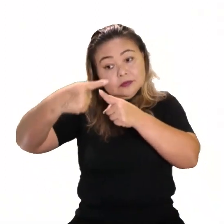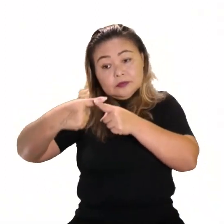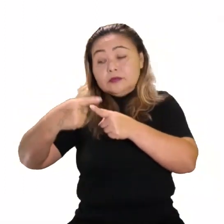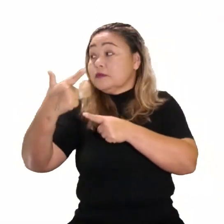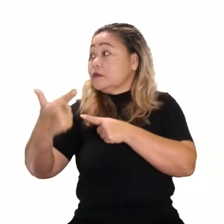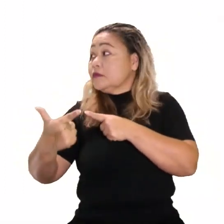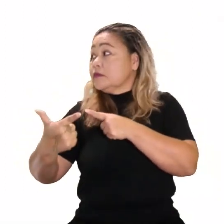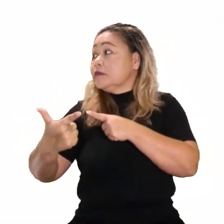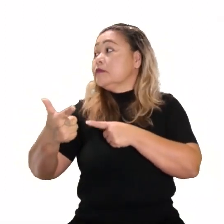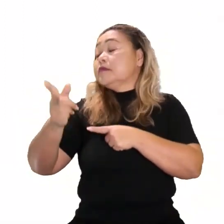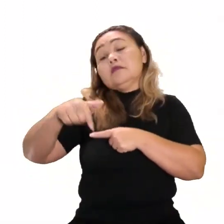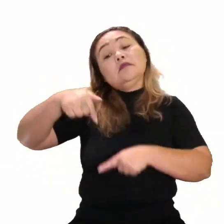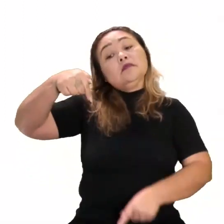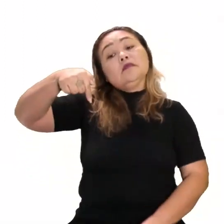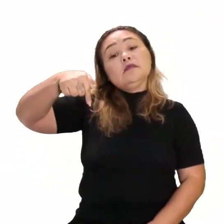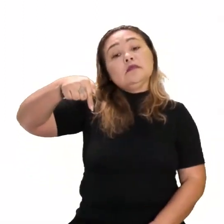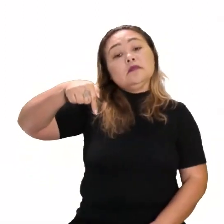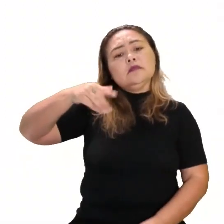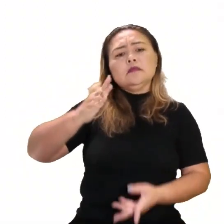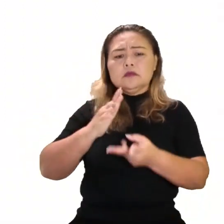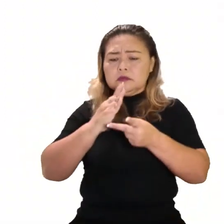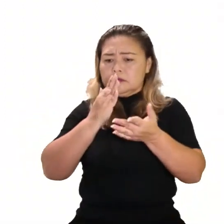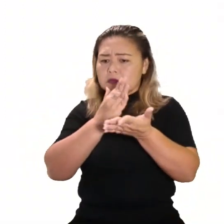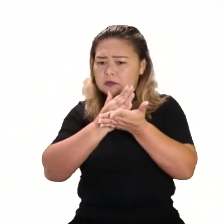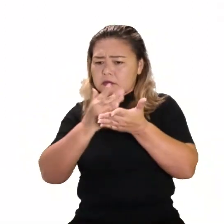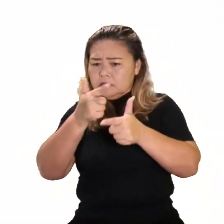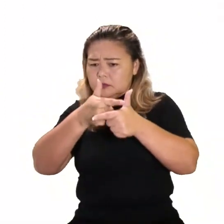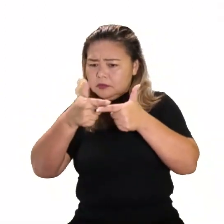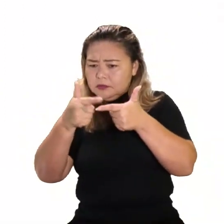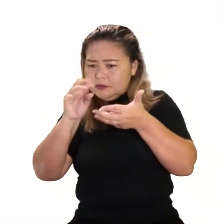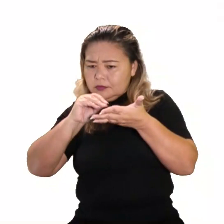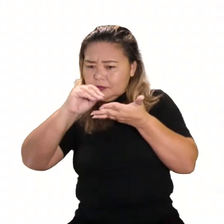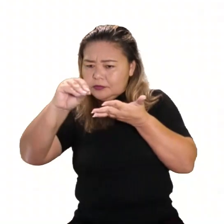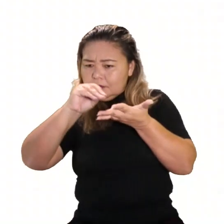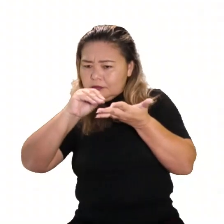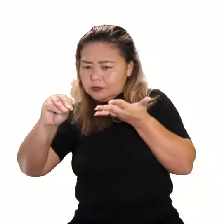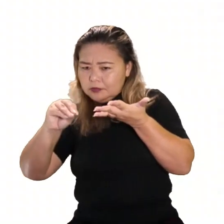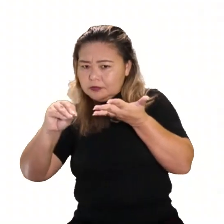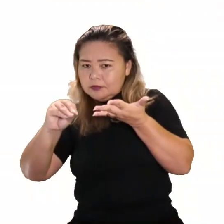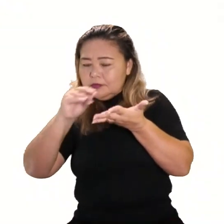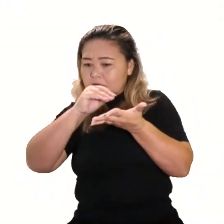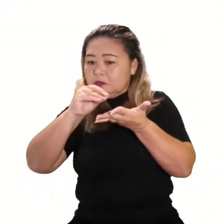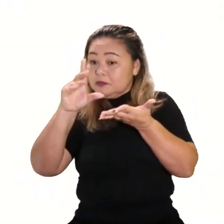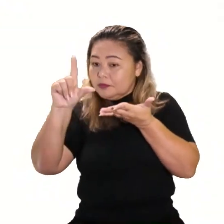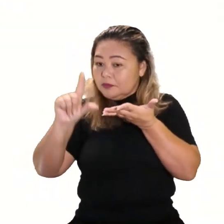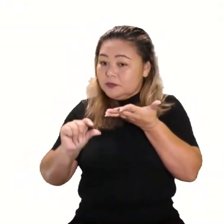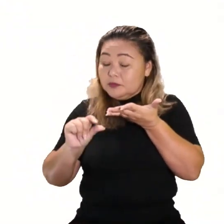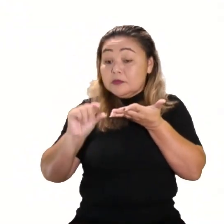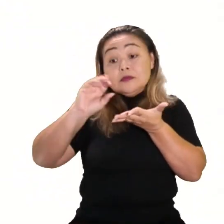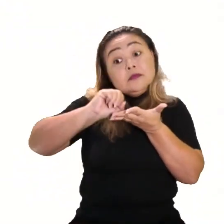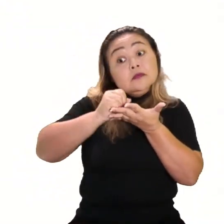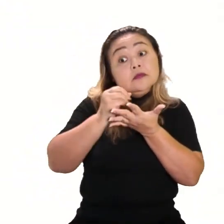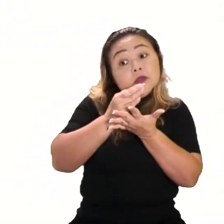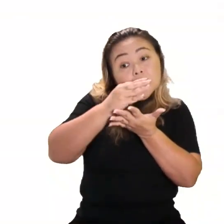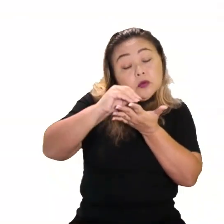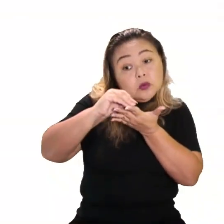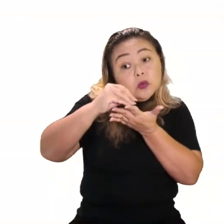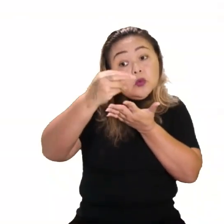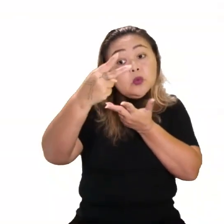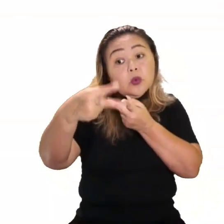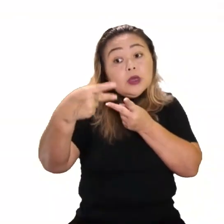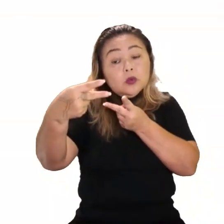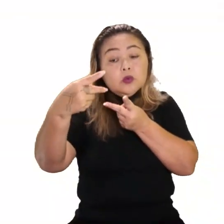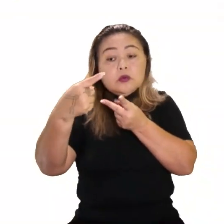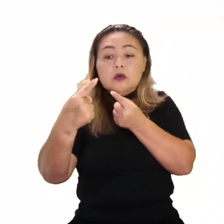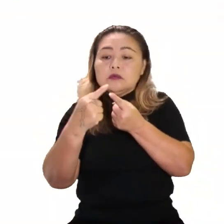Tá multiplicando por 2. Esse negócio de divide parece esquisito, né? É, porque divide em 2. vai diminuir, então. Não, ela vai se repartir, vai virar